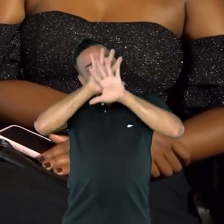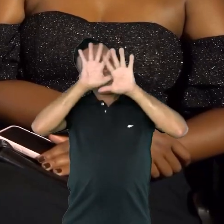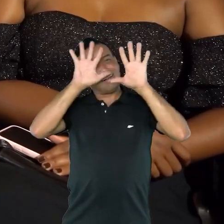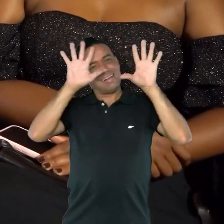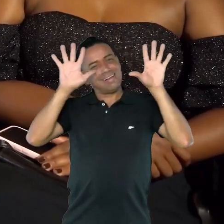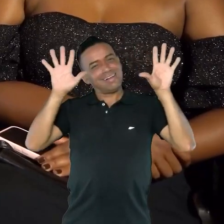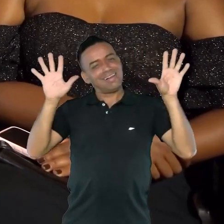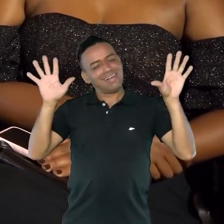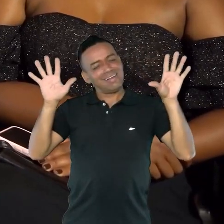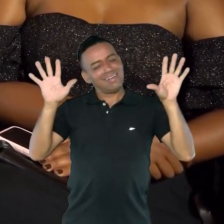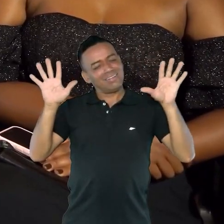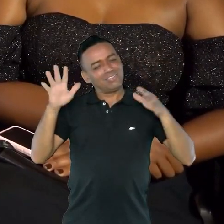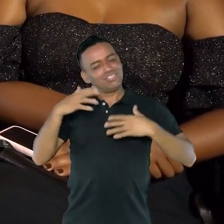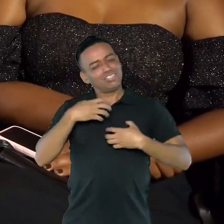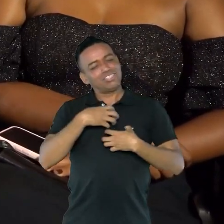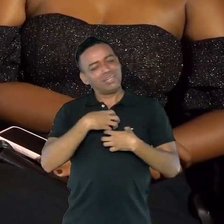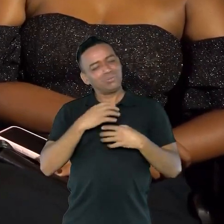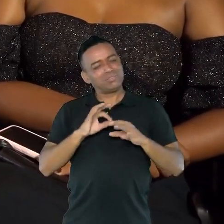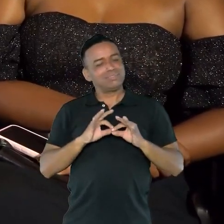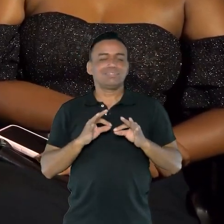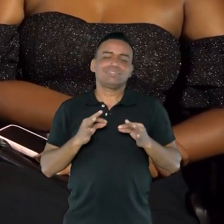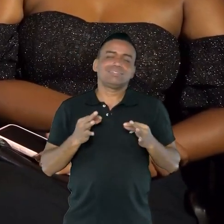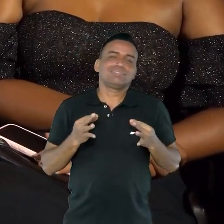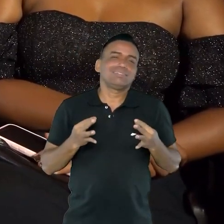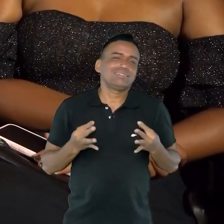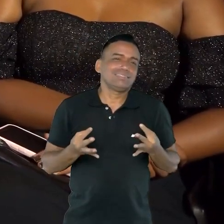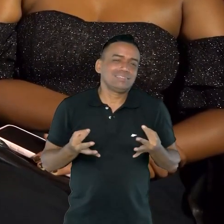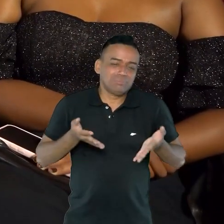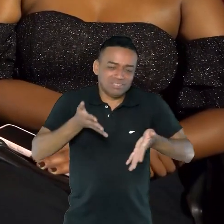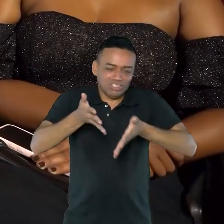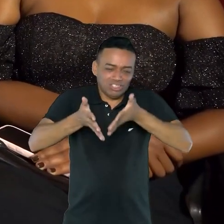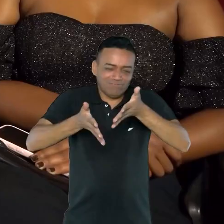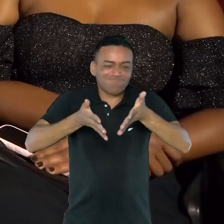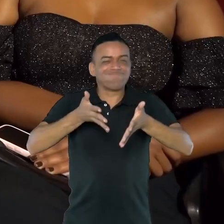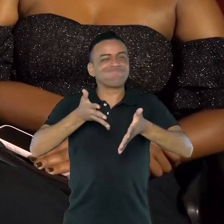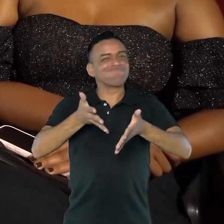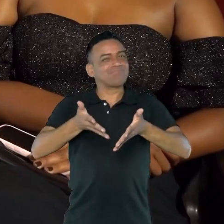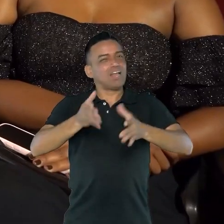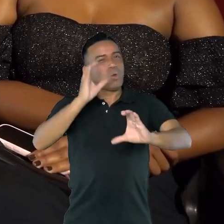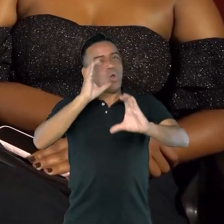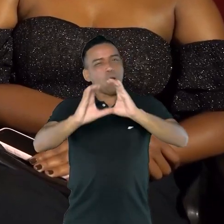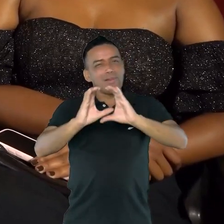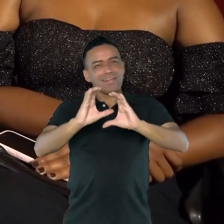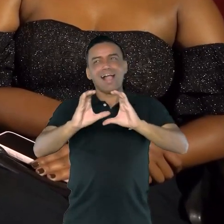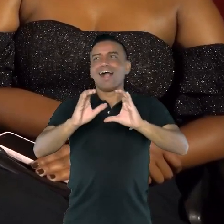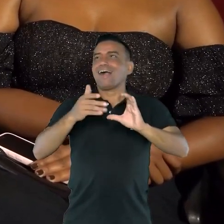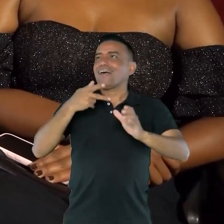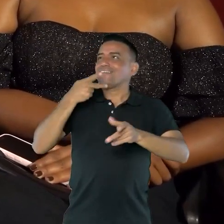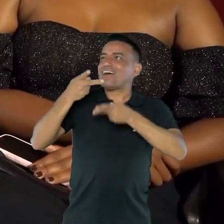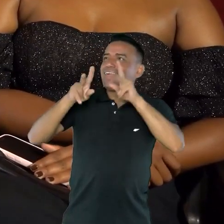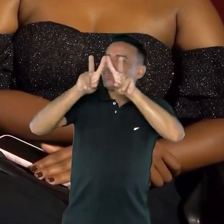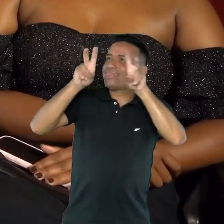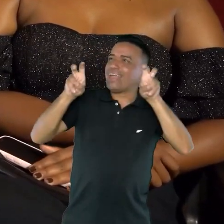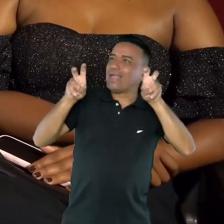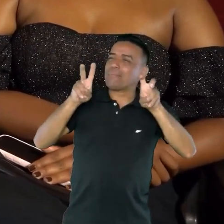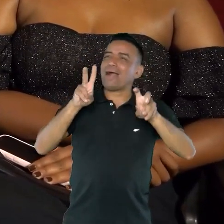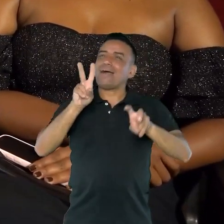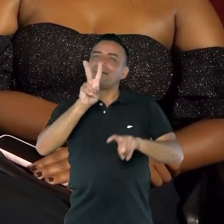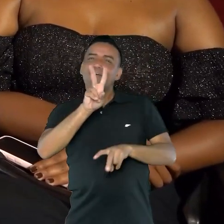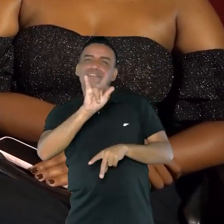e simples de falar da vida complexa,